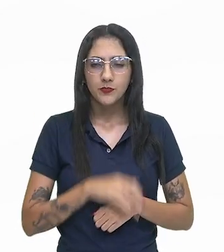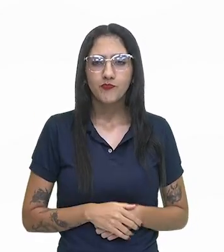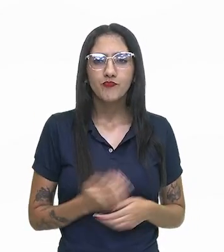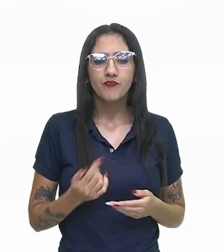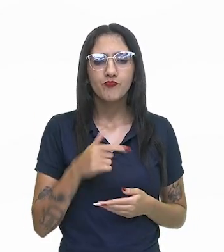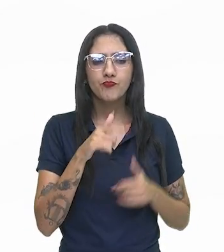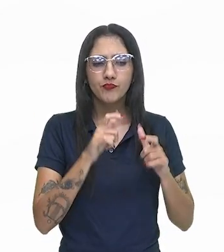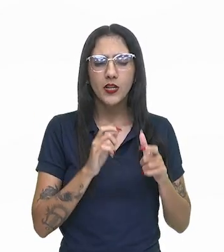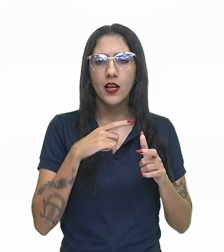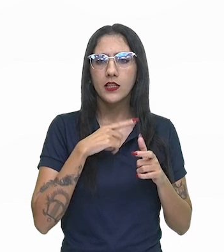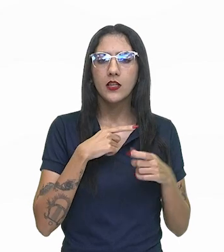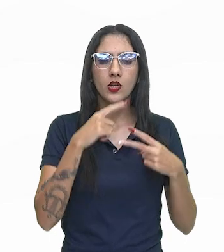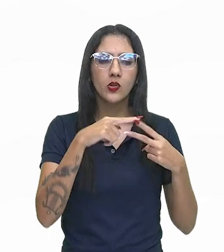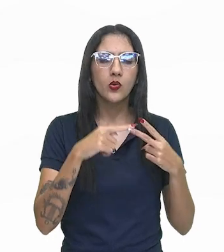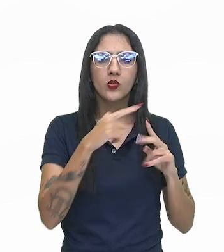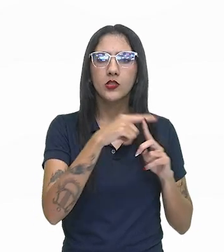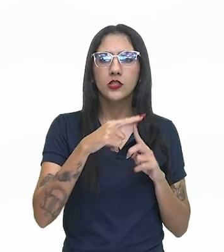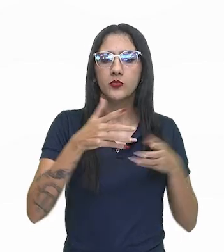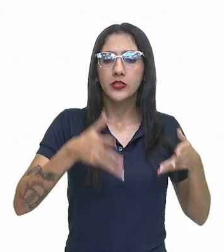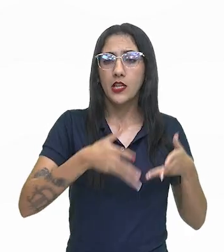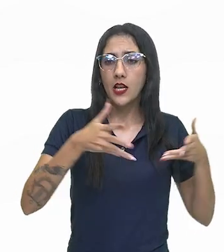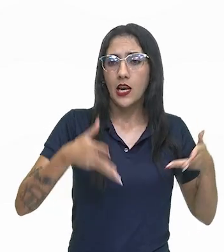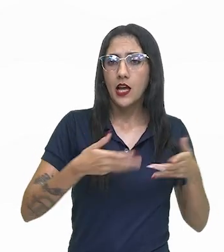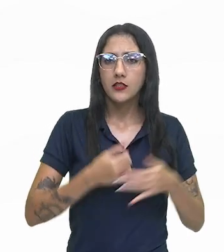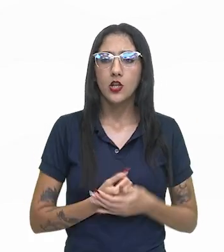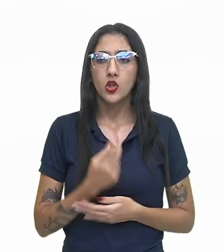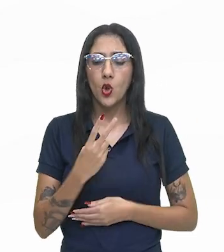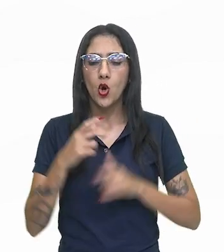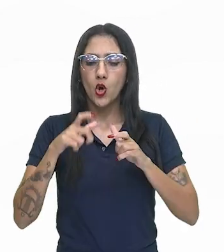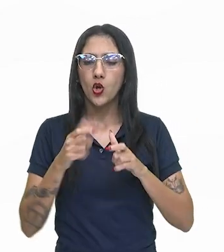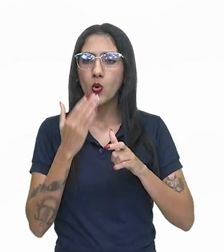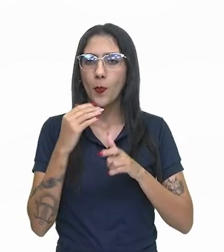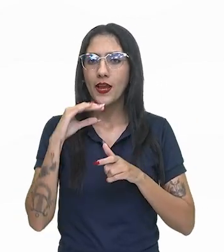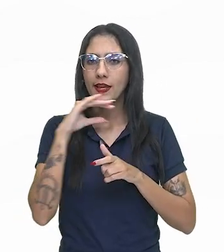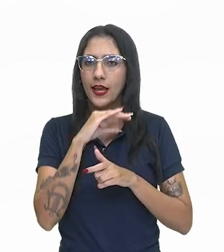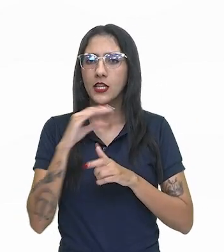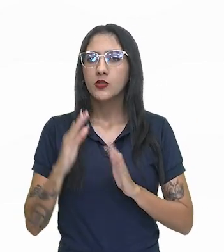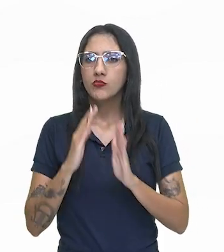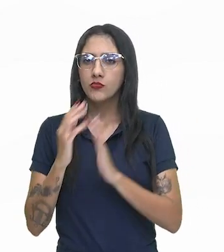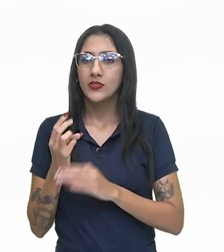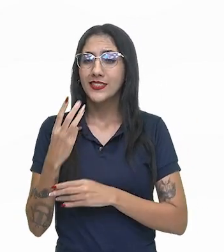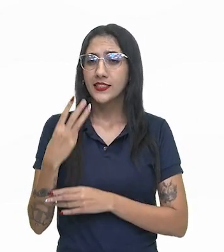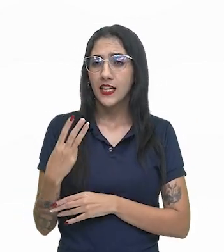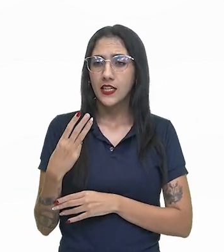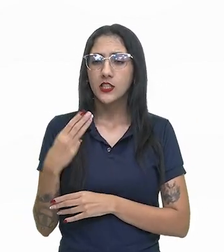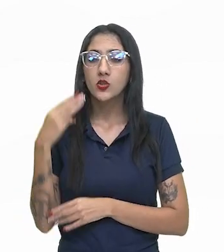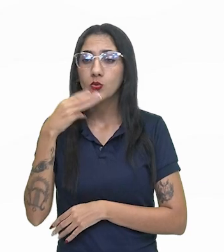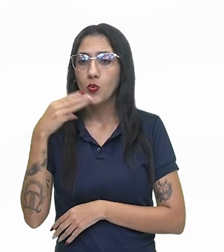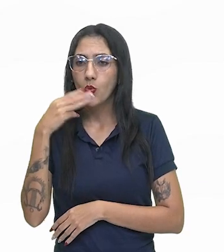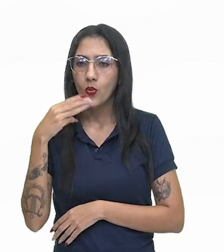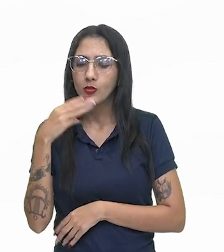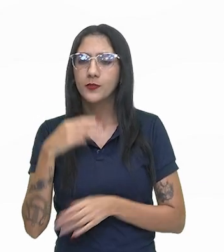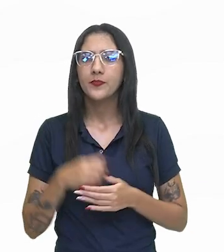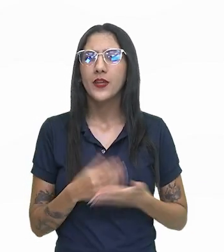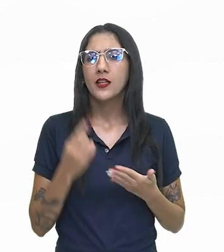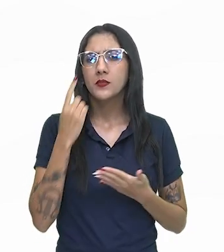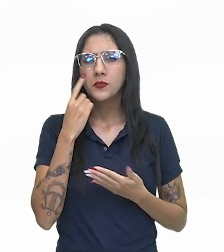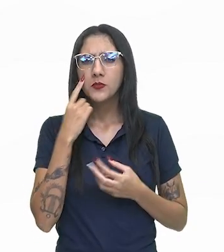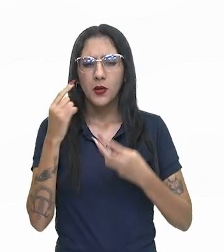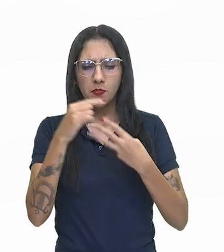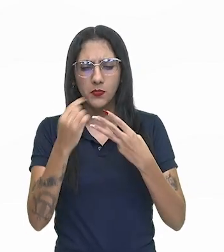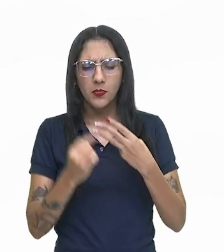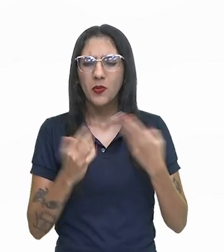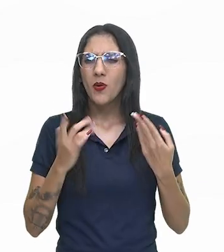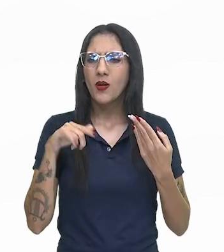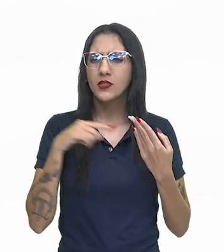tem 2 tipos de salada, 2 tipos de pratos quentes, 3 tipos de sobremesa, né? E aí a gente queria ver quantas são as